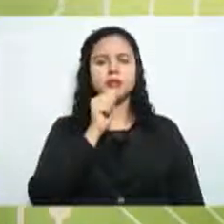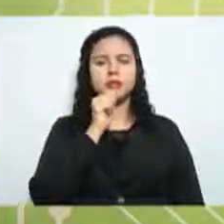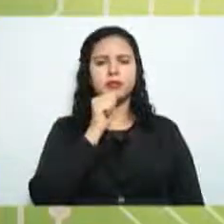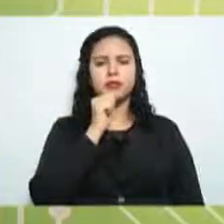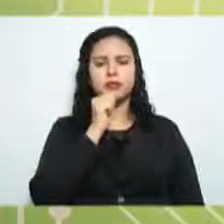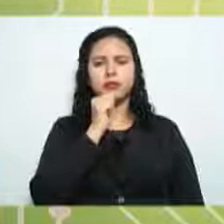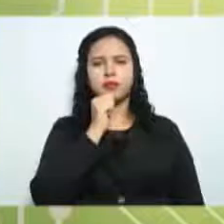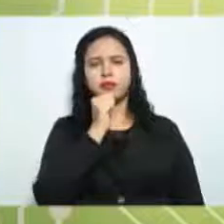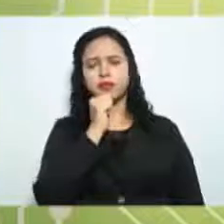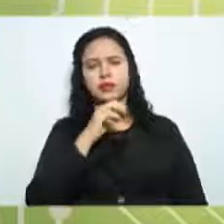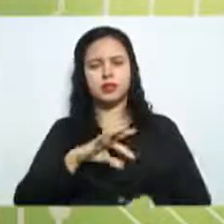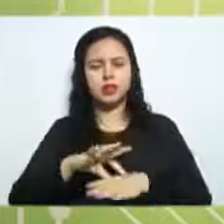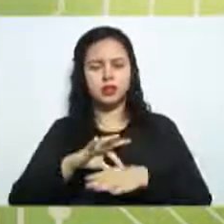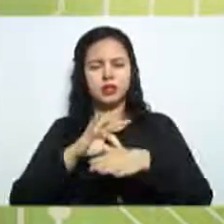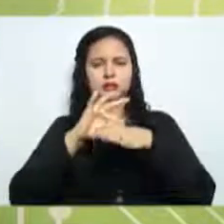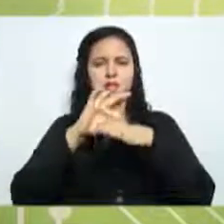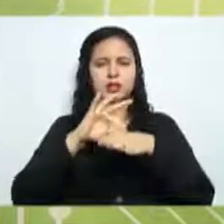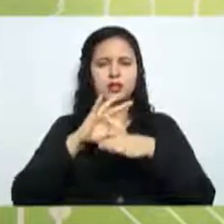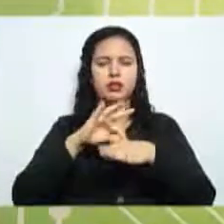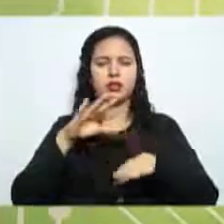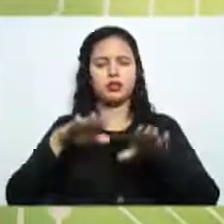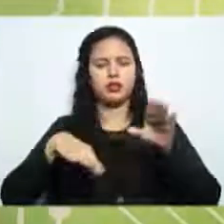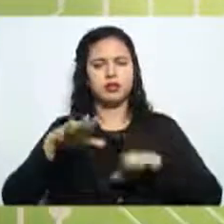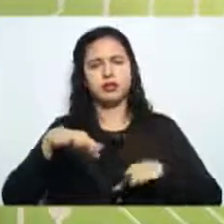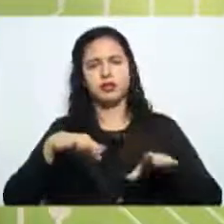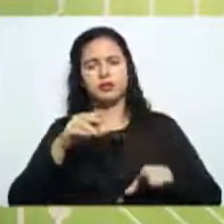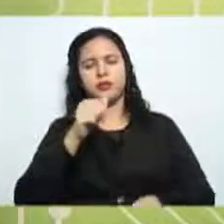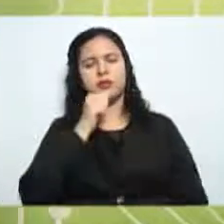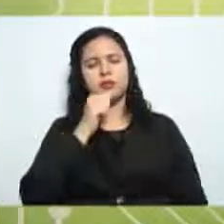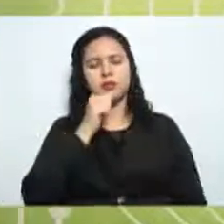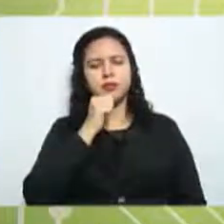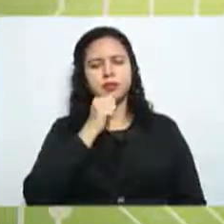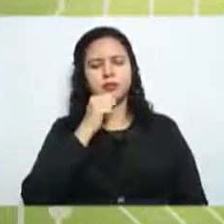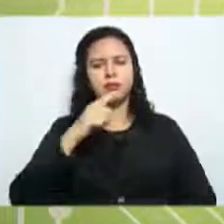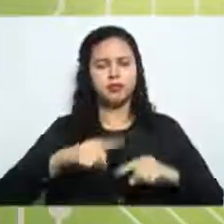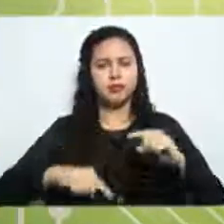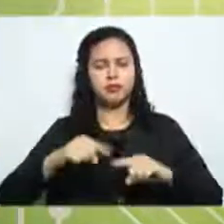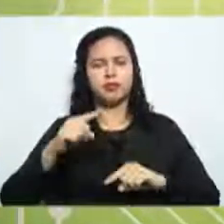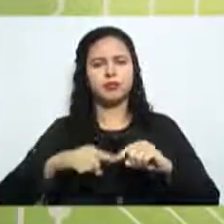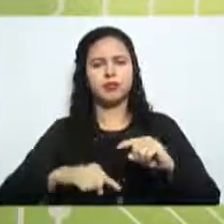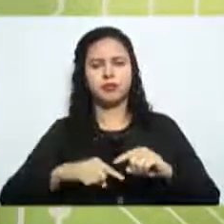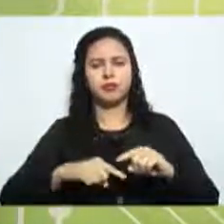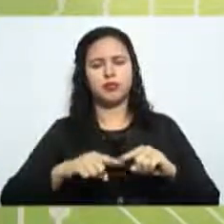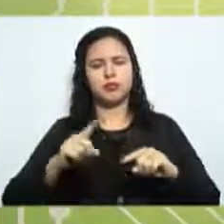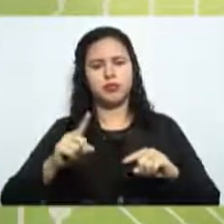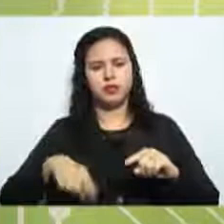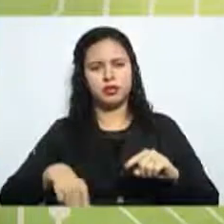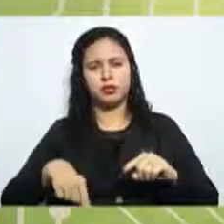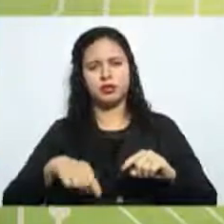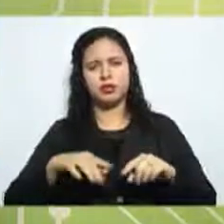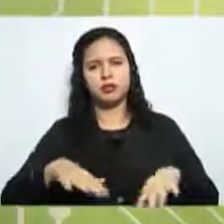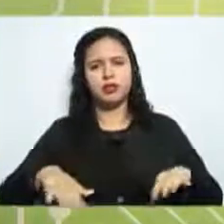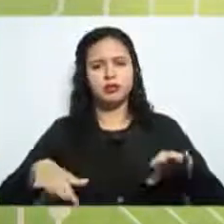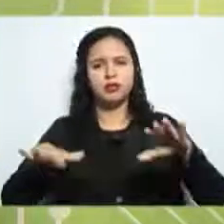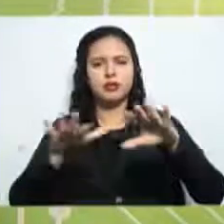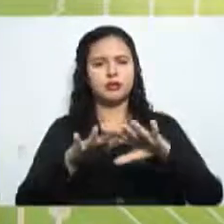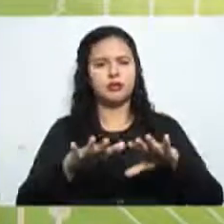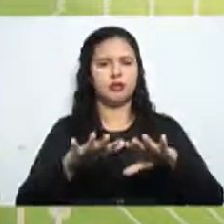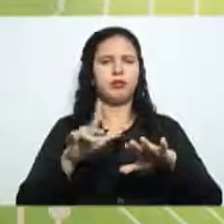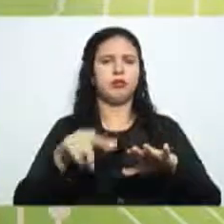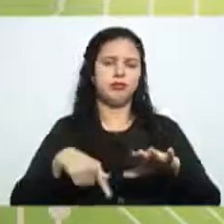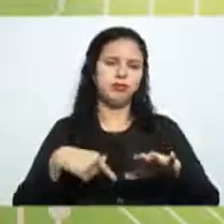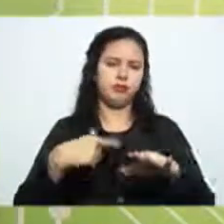de gado para comprar no mercado. Às vezes ficava sem um produto na cidade inteira. E esse desabastecimento ele acontece com economias